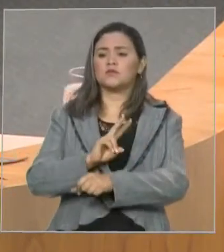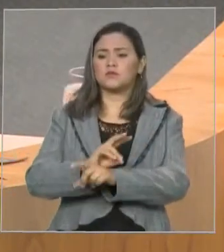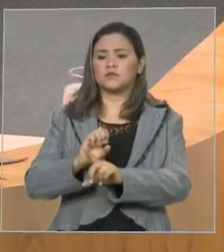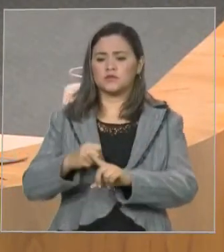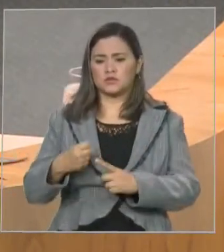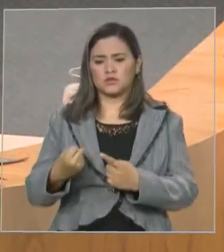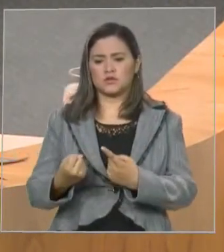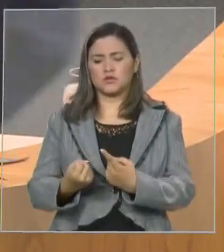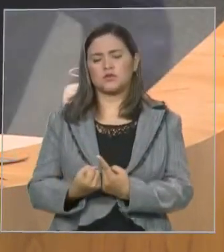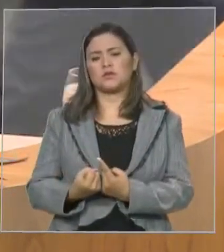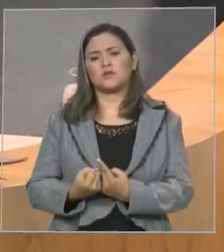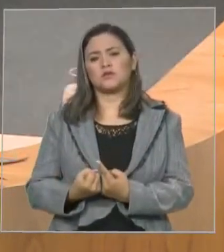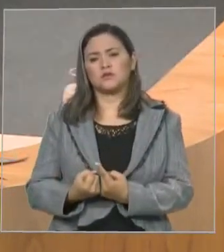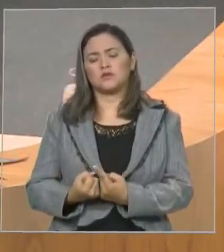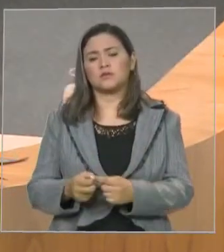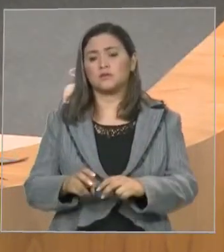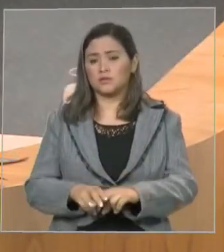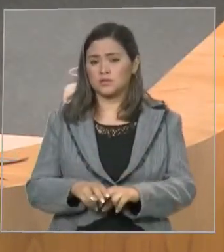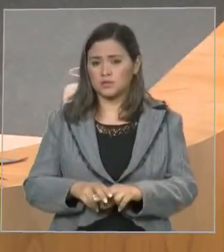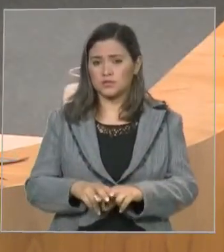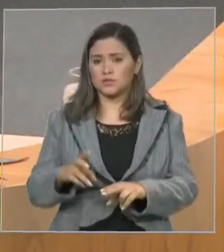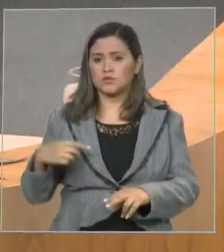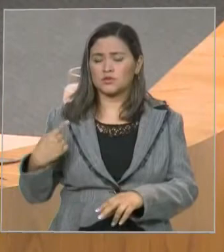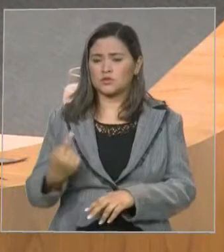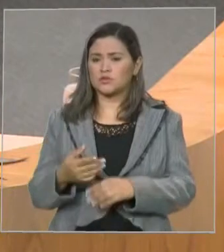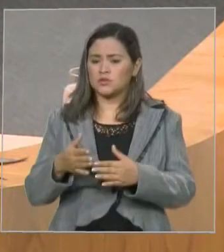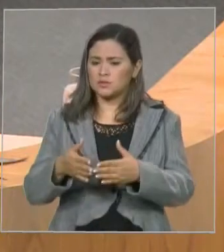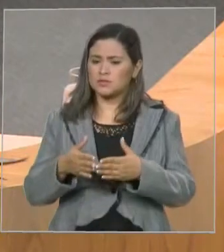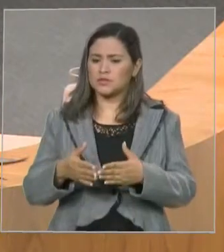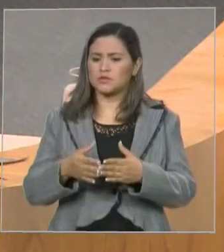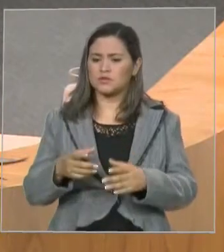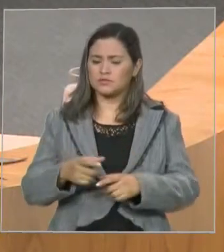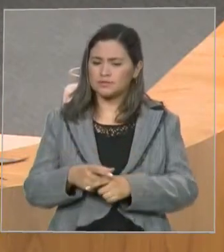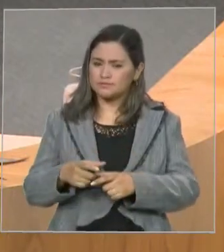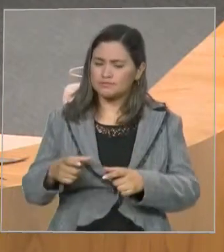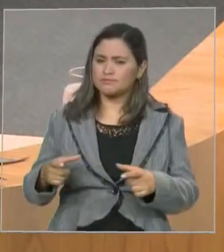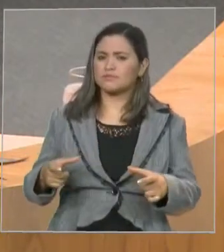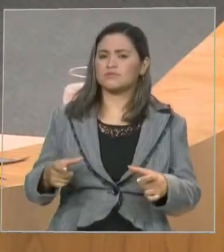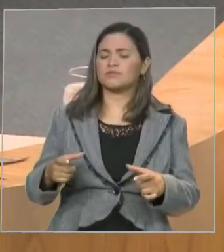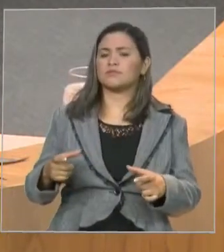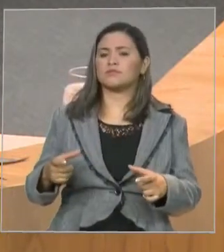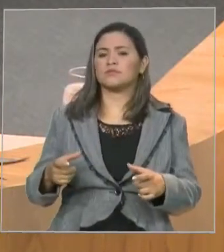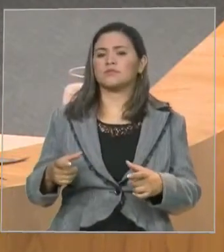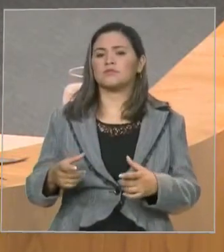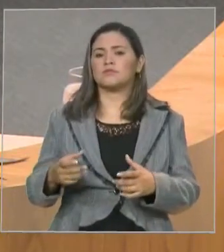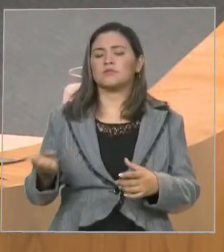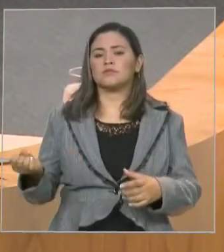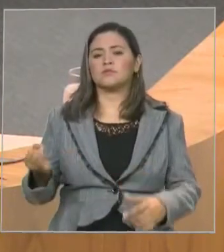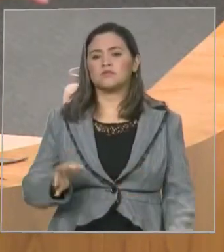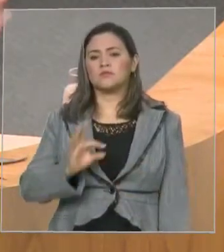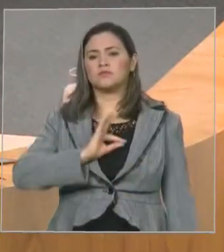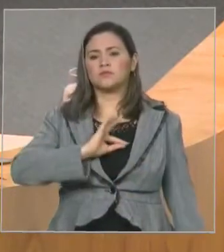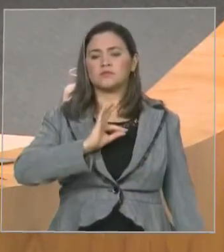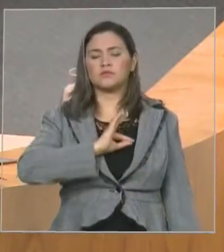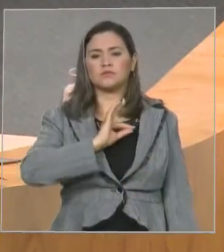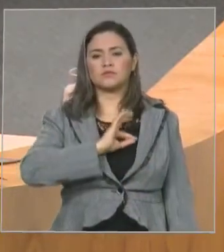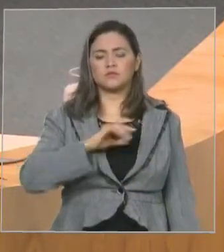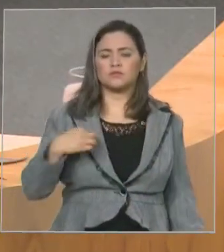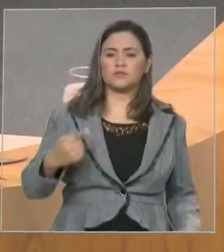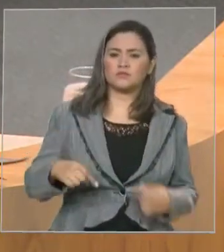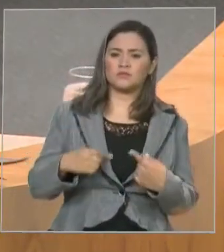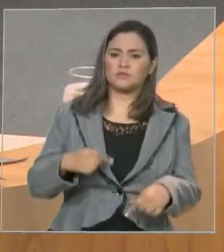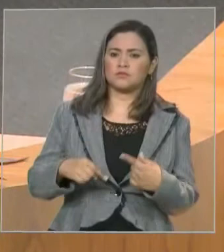têm que ser valorizados. Por isso que nós estamos aí solicitando essa ampliação pela a medida que nós discutimos na